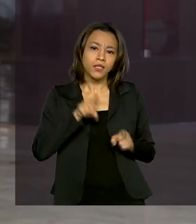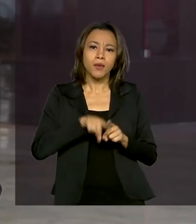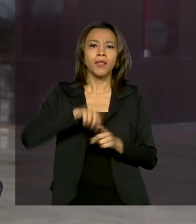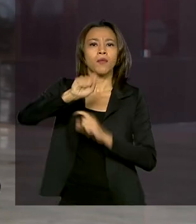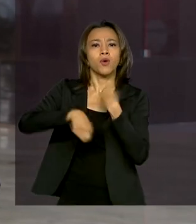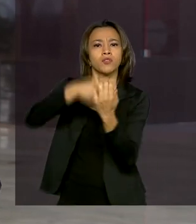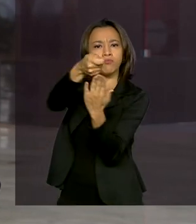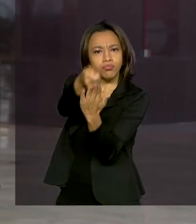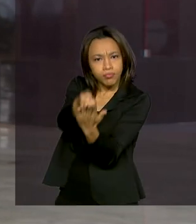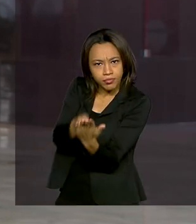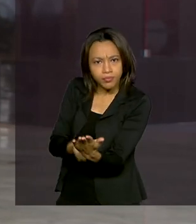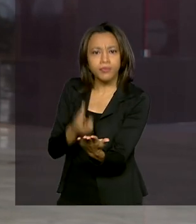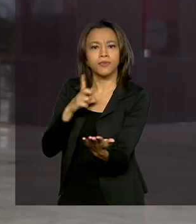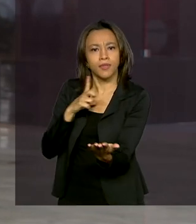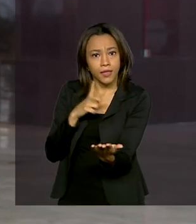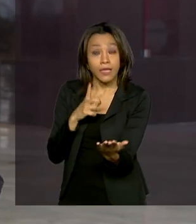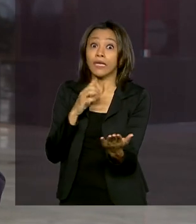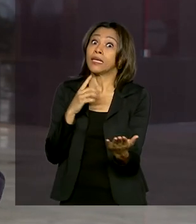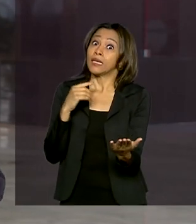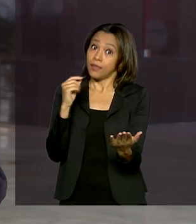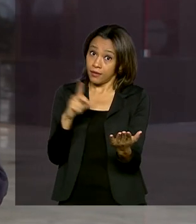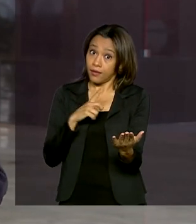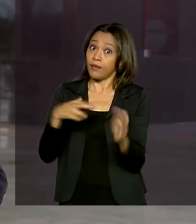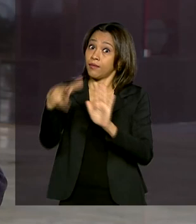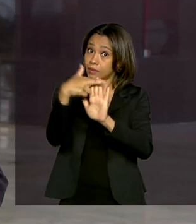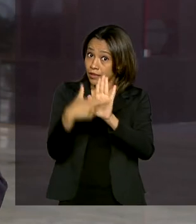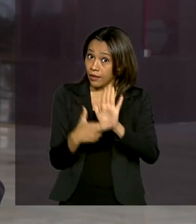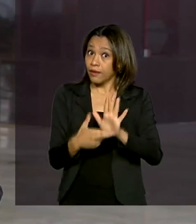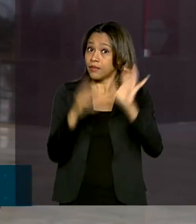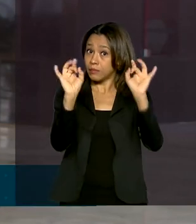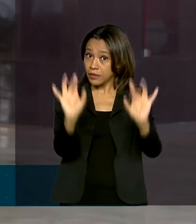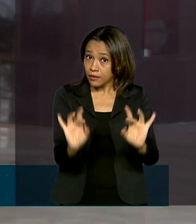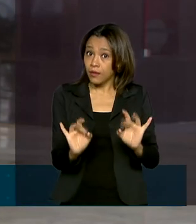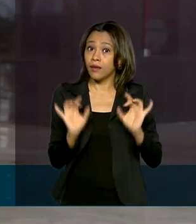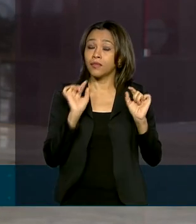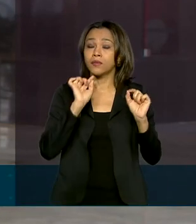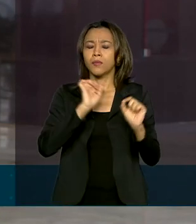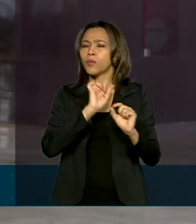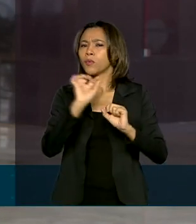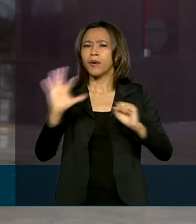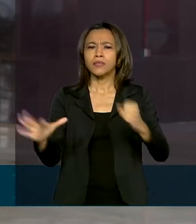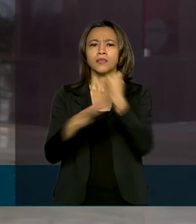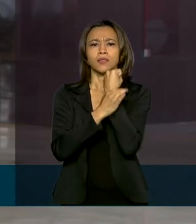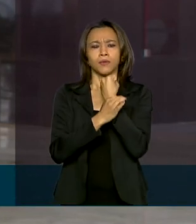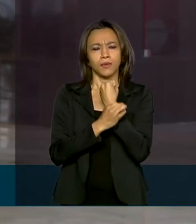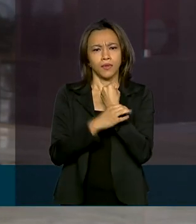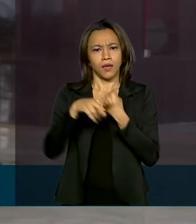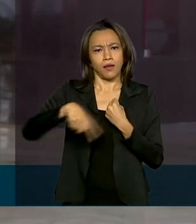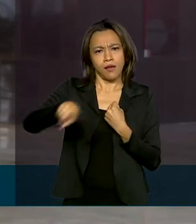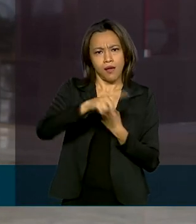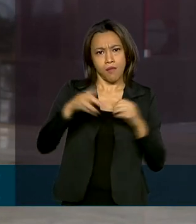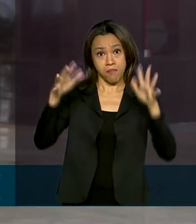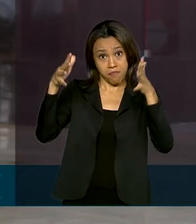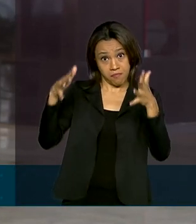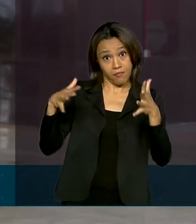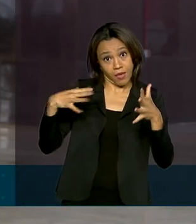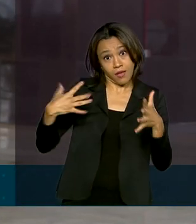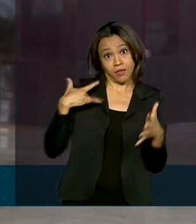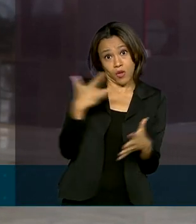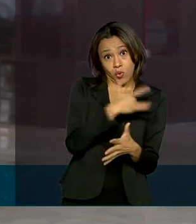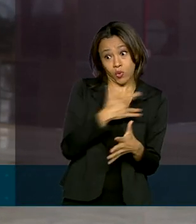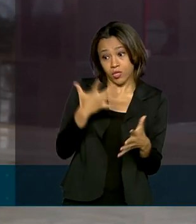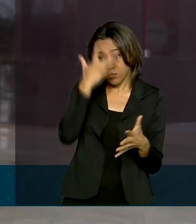E devido à pandemia foram estabelecidas regras especiais para garantir a segurança tanto dos participantes quanto dos